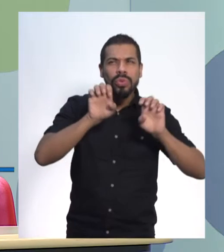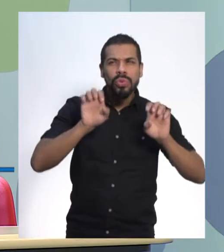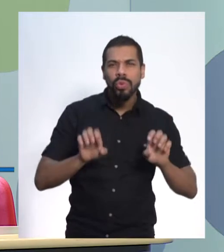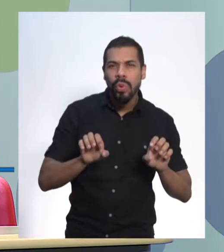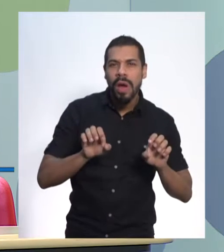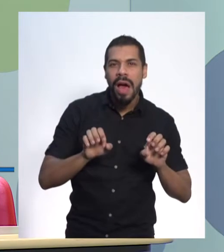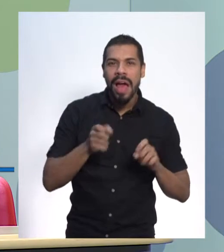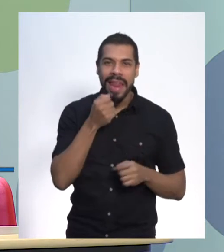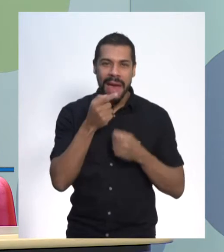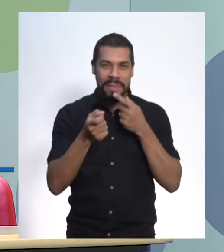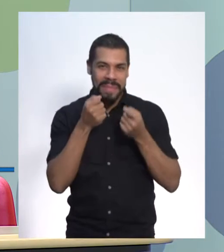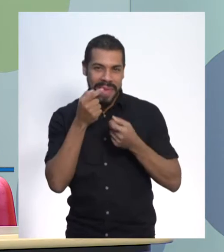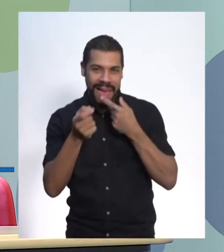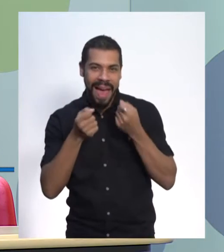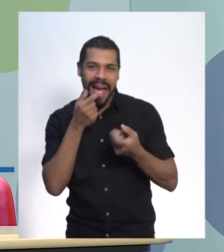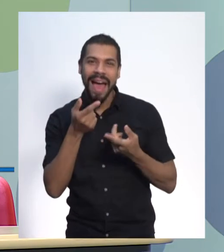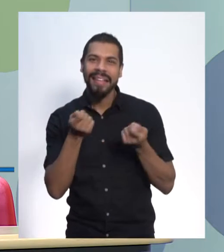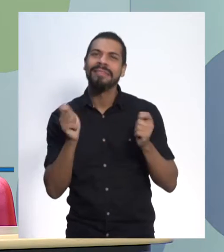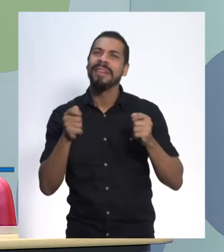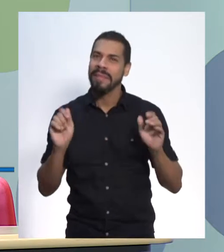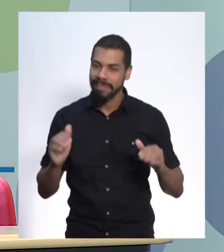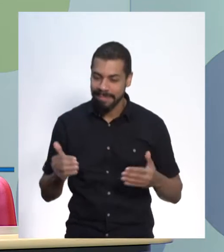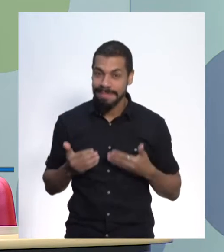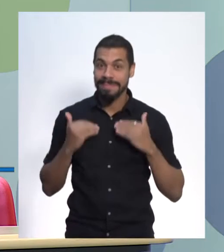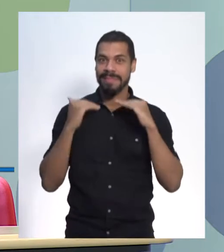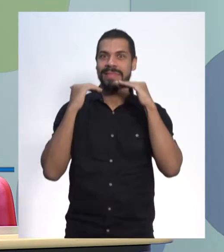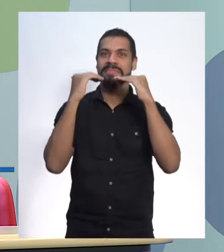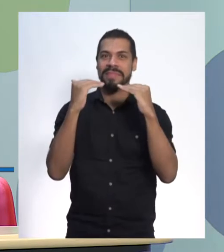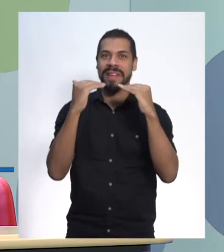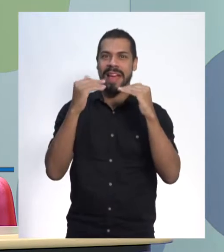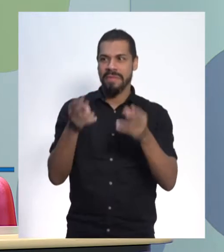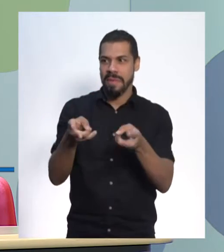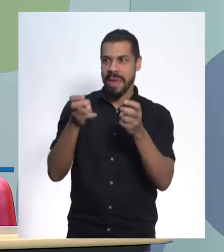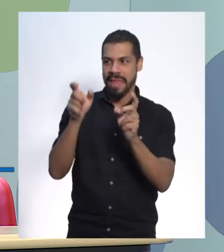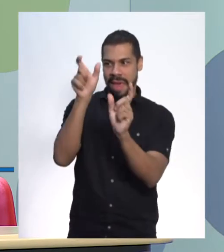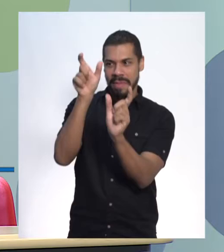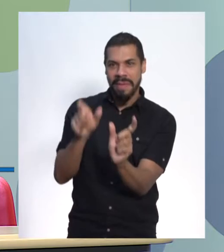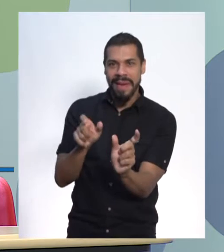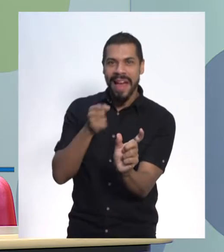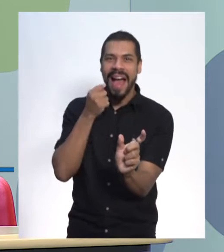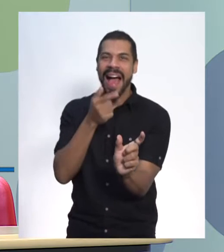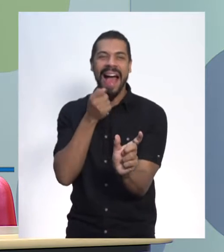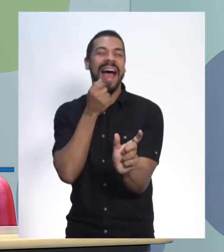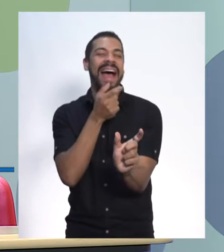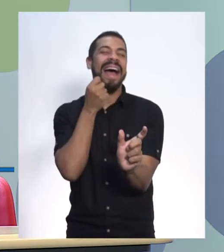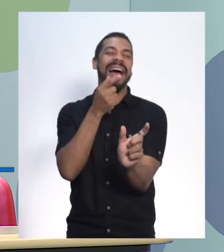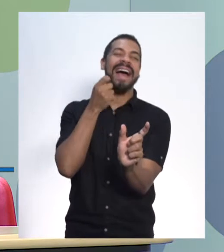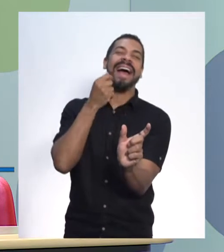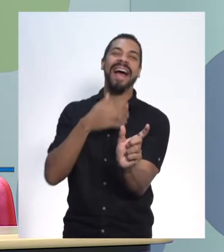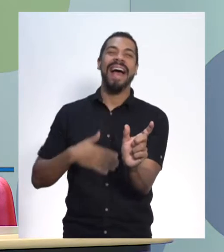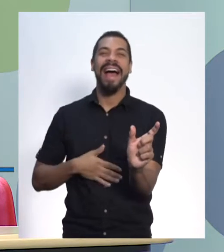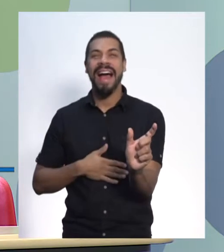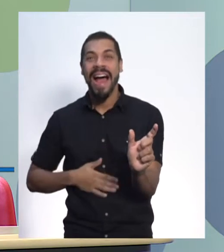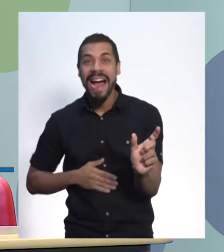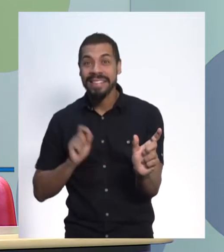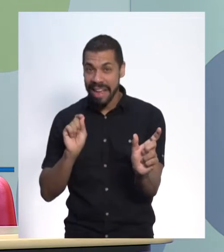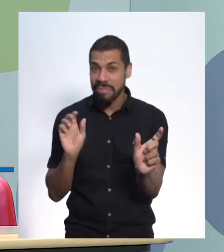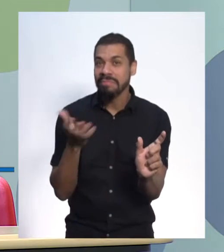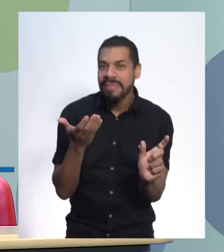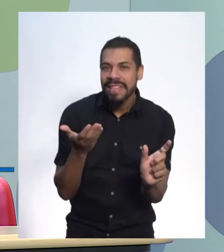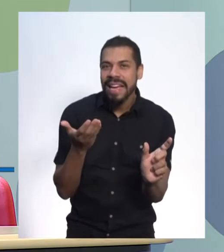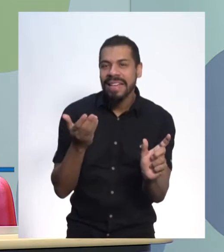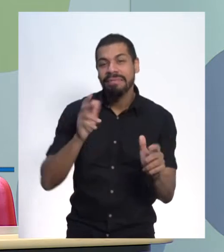No humor, isso é muito mais exagerado. Você percebe a caricatura do personagem, de qual figura eu estou falando. Em alguns